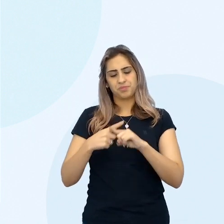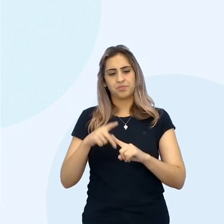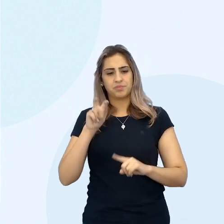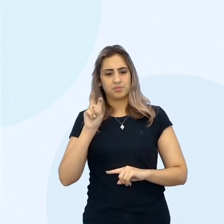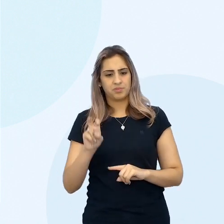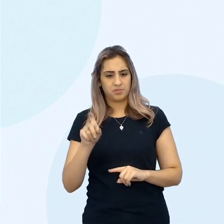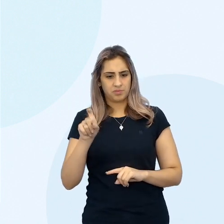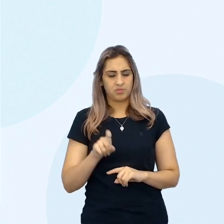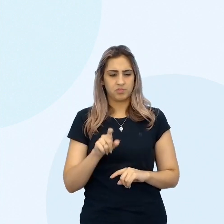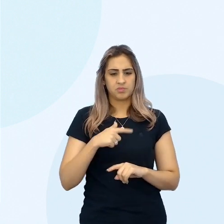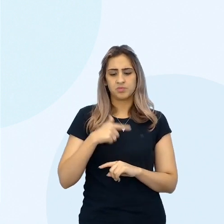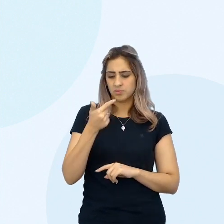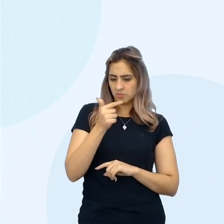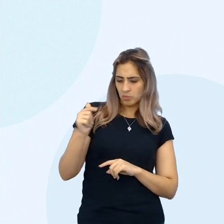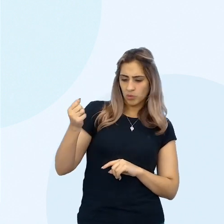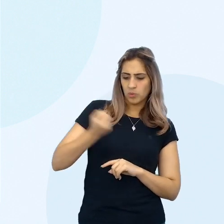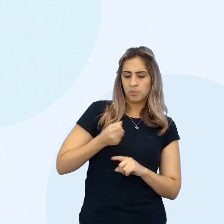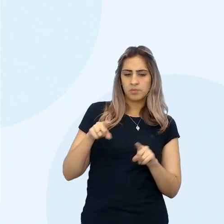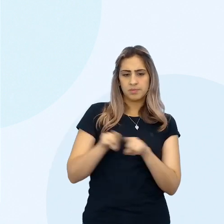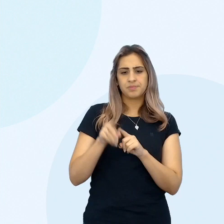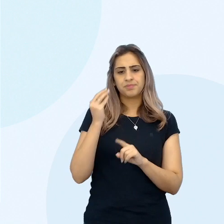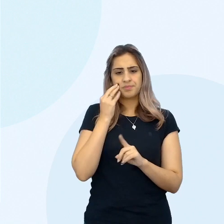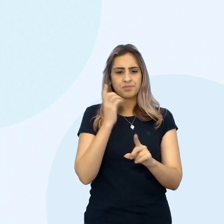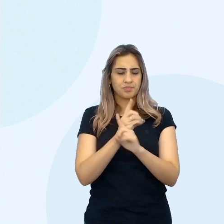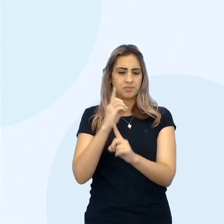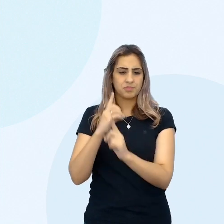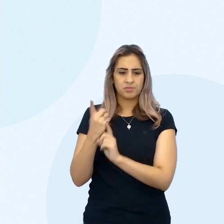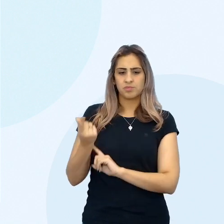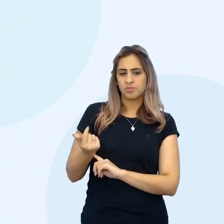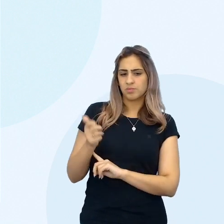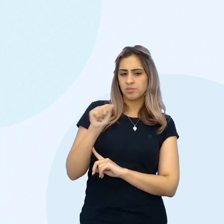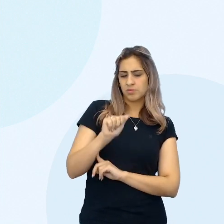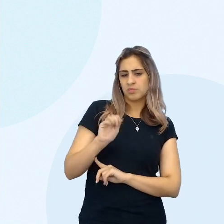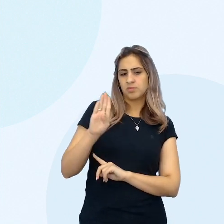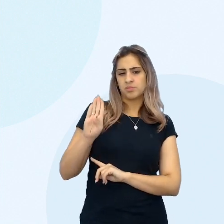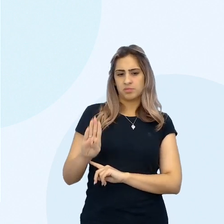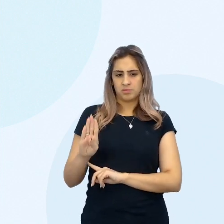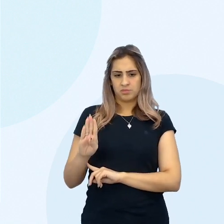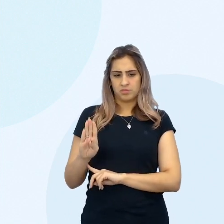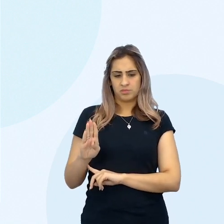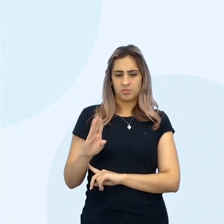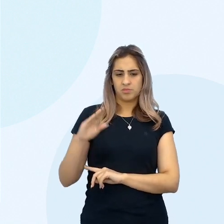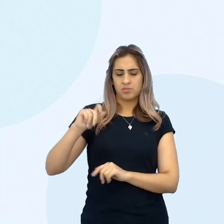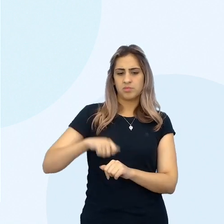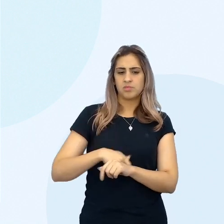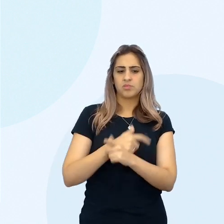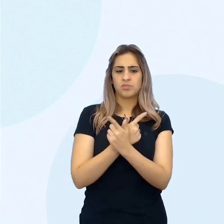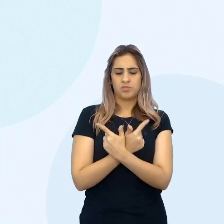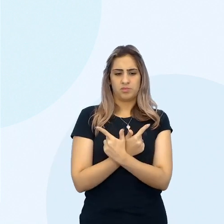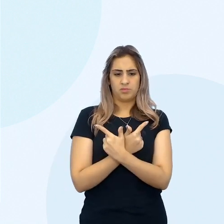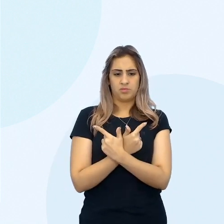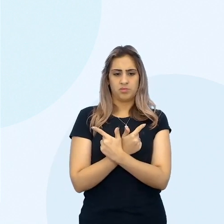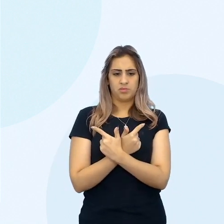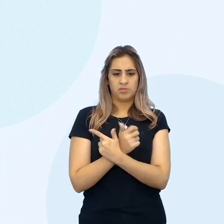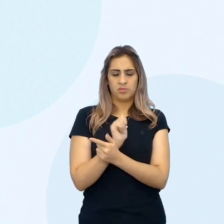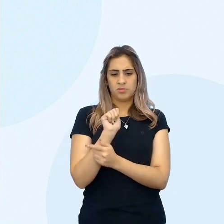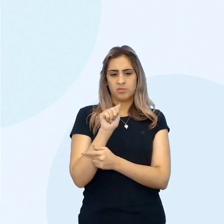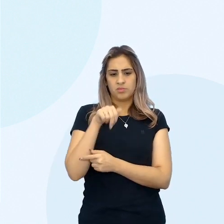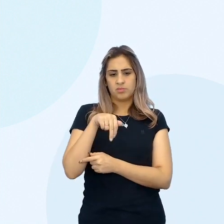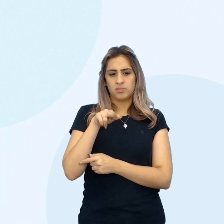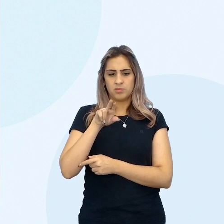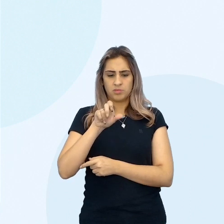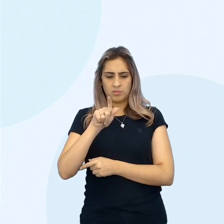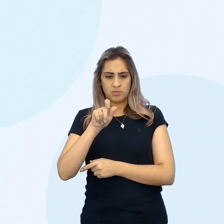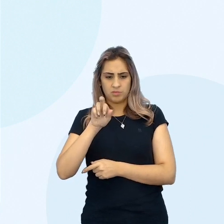termo independente, mais outro número. Então, a gente tem que descobrir esse valor do a e do b. O a é o nosso coeficiente o quê, Osmar? Coeficiente angular, Roberto. E o b